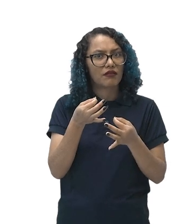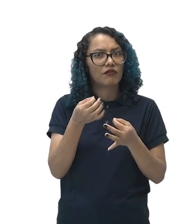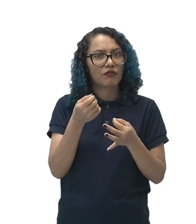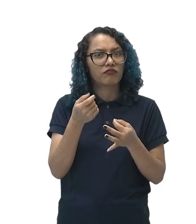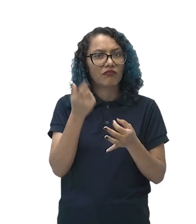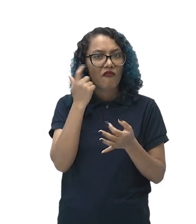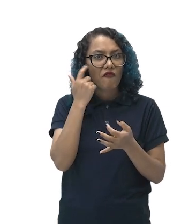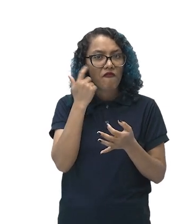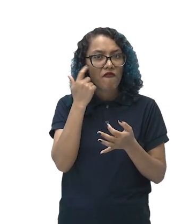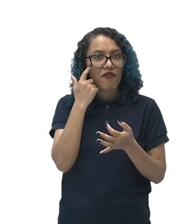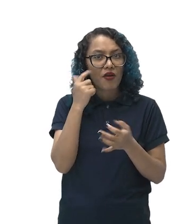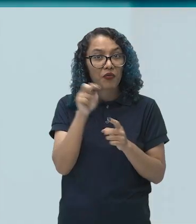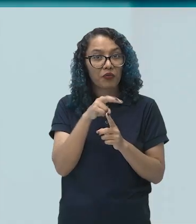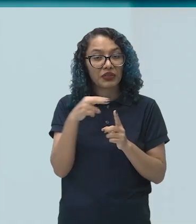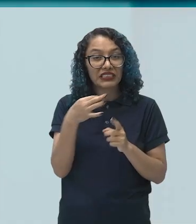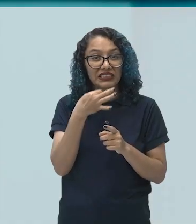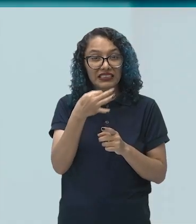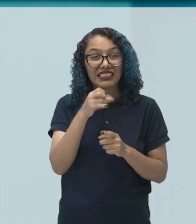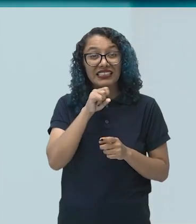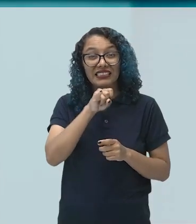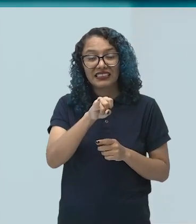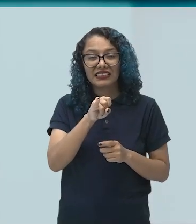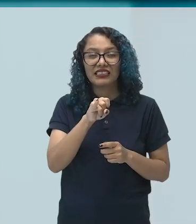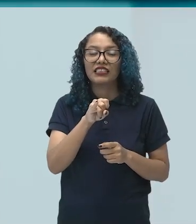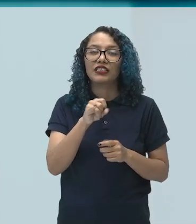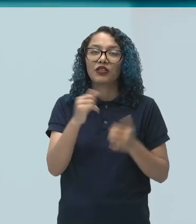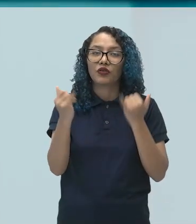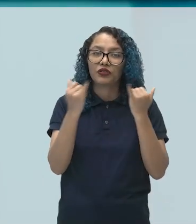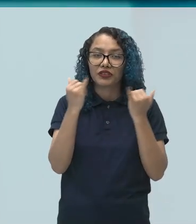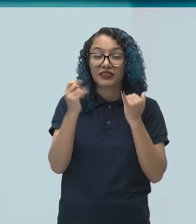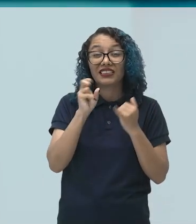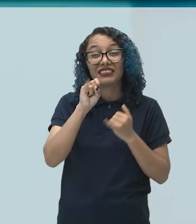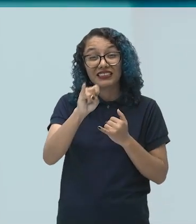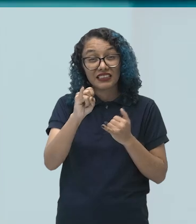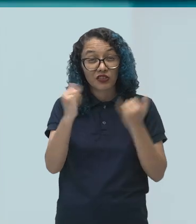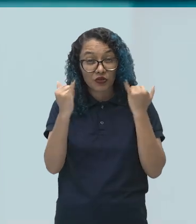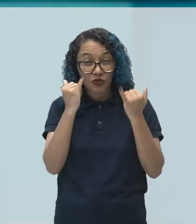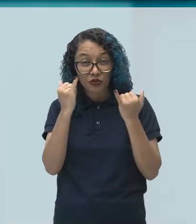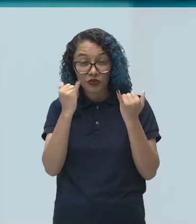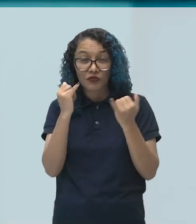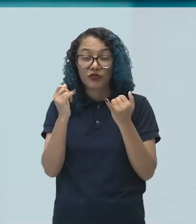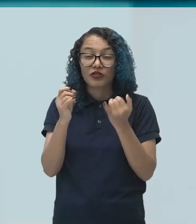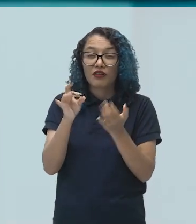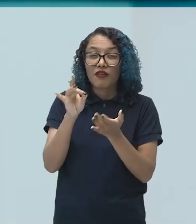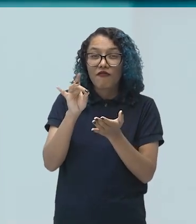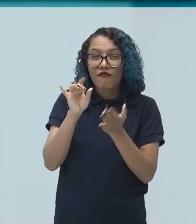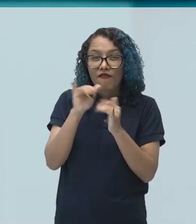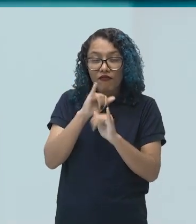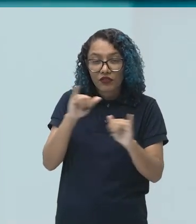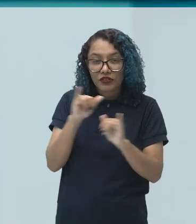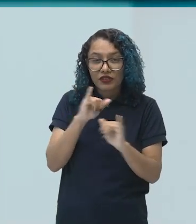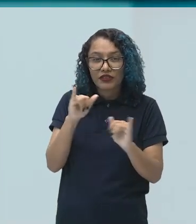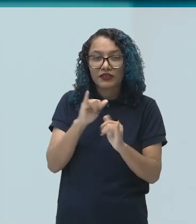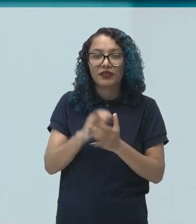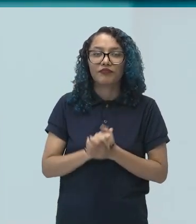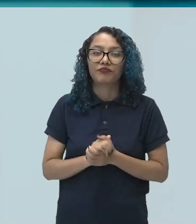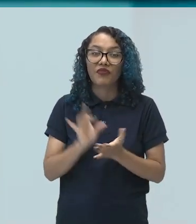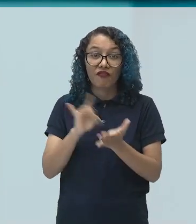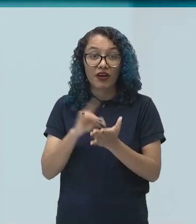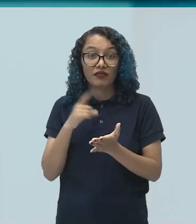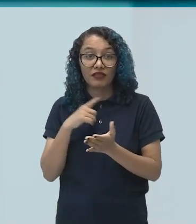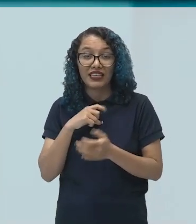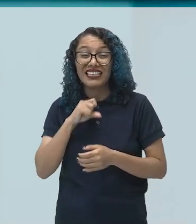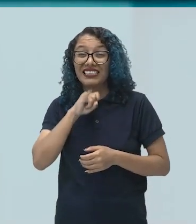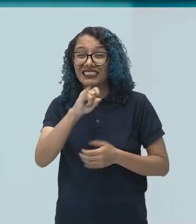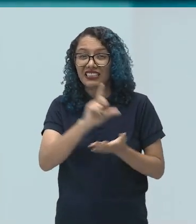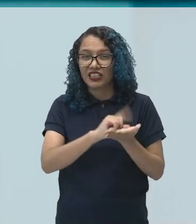saber quando é uma notícia, e se é uma notícia, tem fatos. Quando é um artigo de opinião, e se é um artigo de opinião, aí é uma